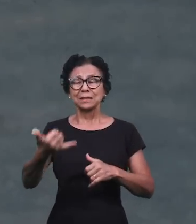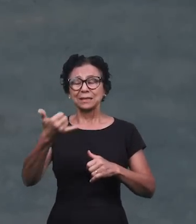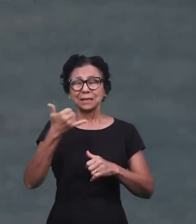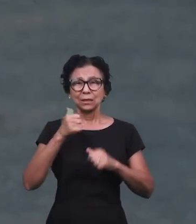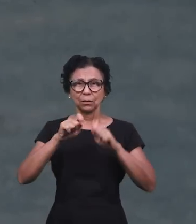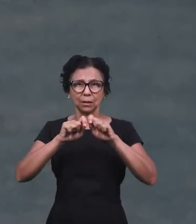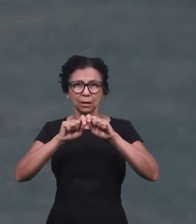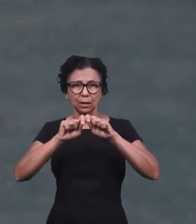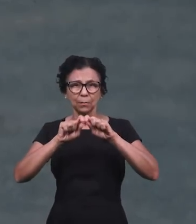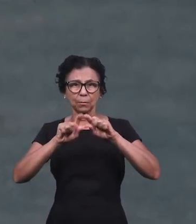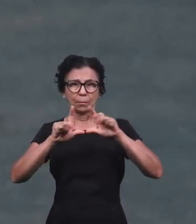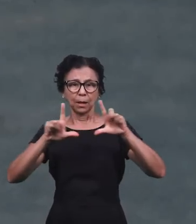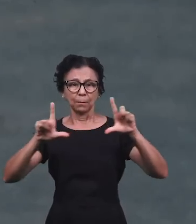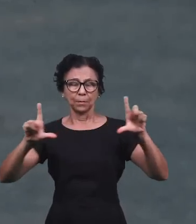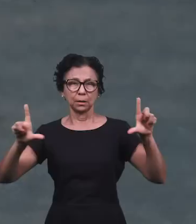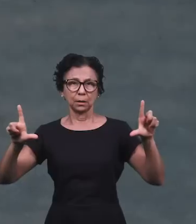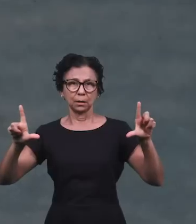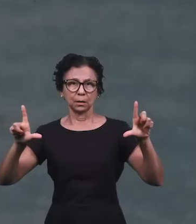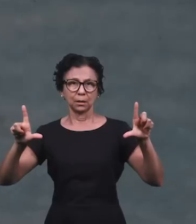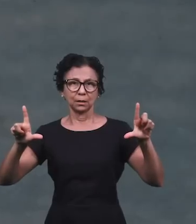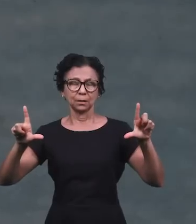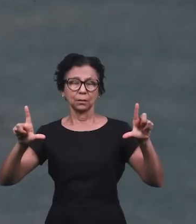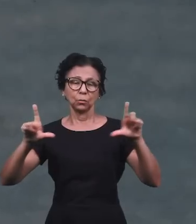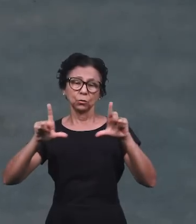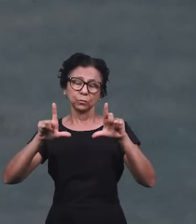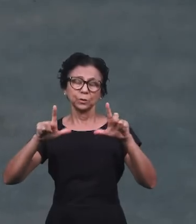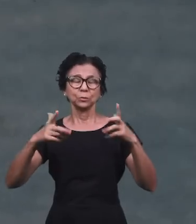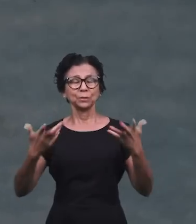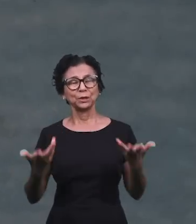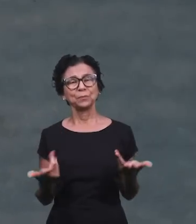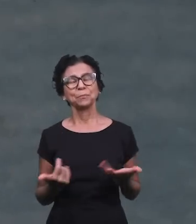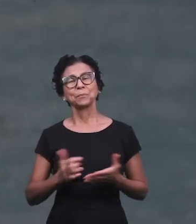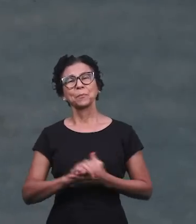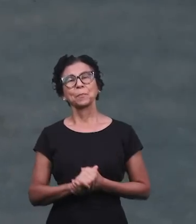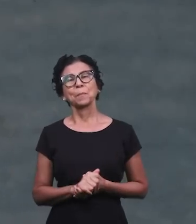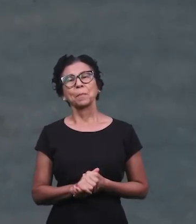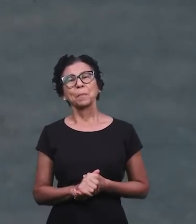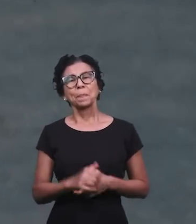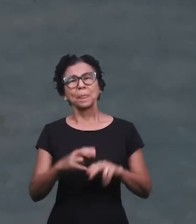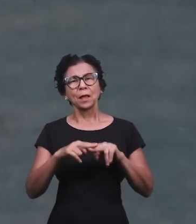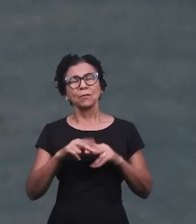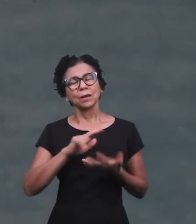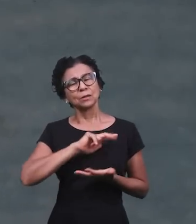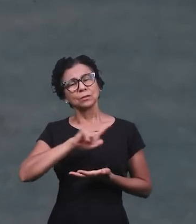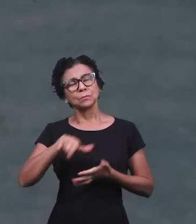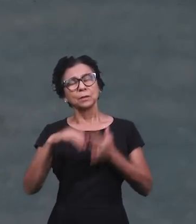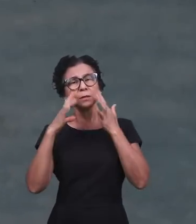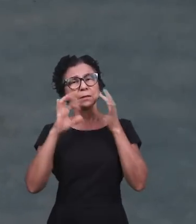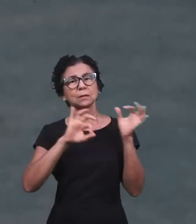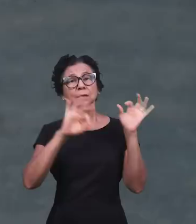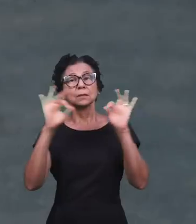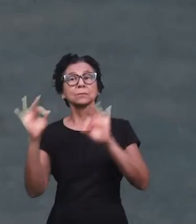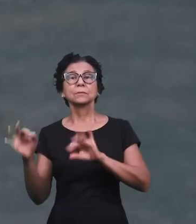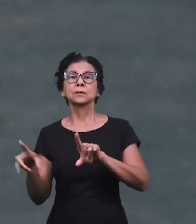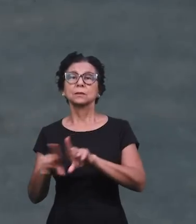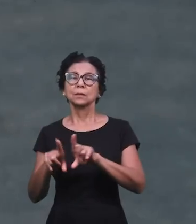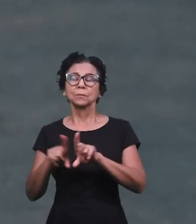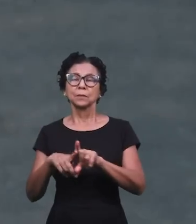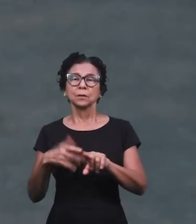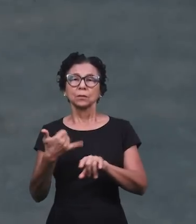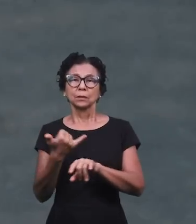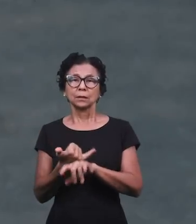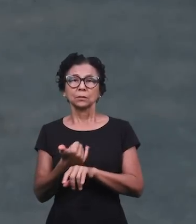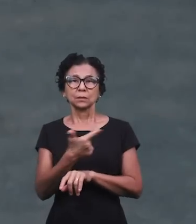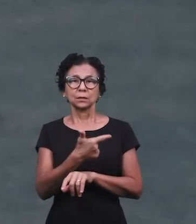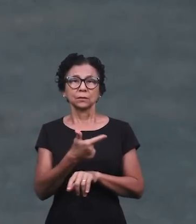imagem aparece na TV. Ou seja, há diversas maneiras de você nos assistir. E, claro, o canal 126 do Sistema RO da